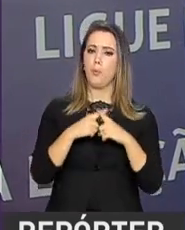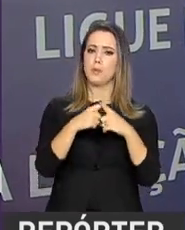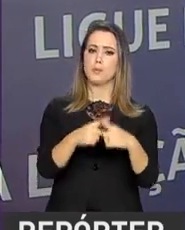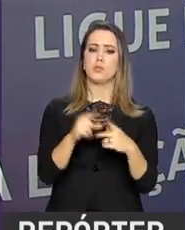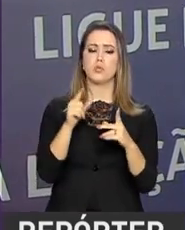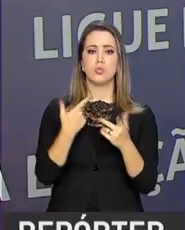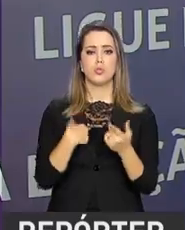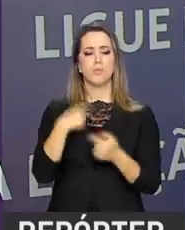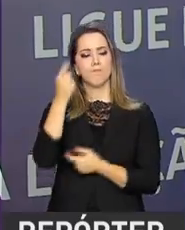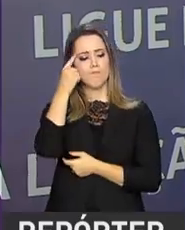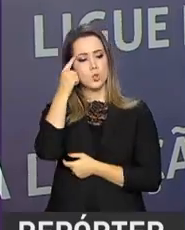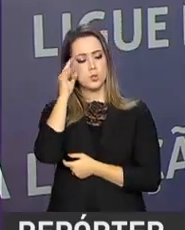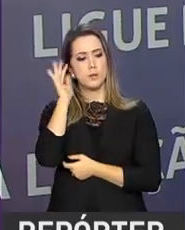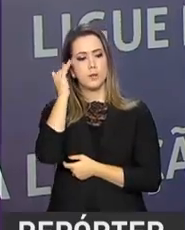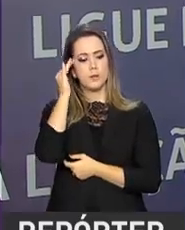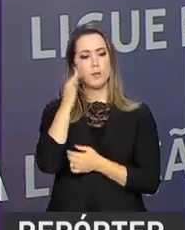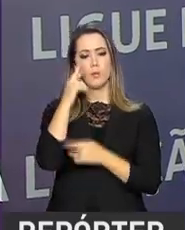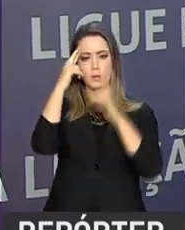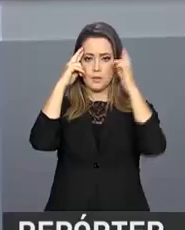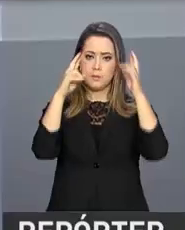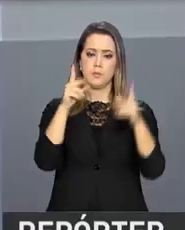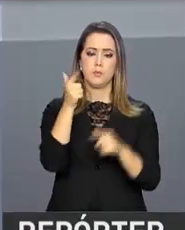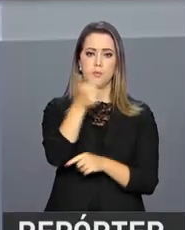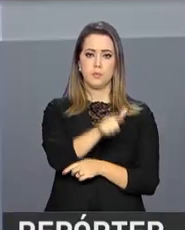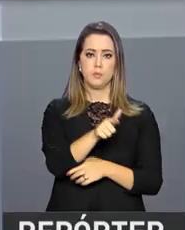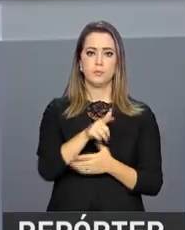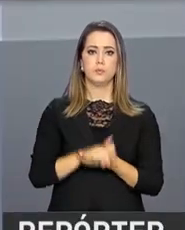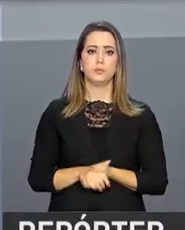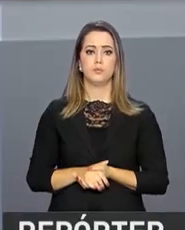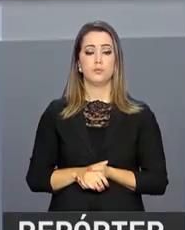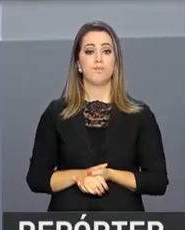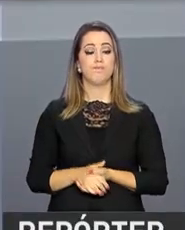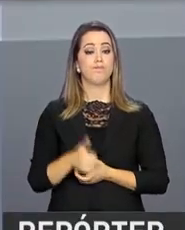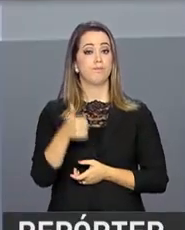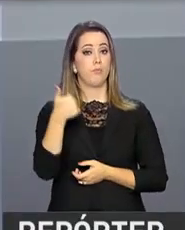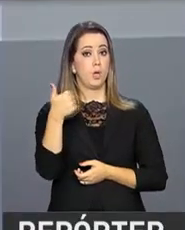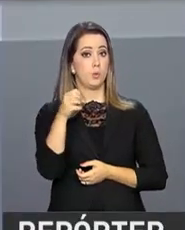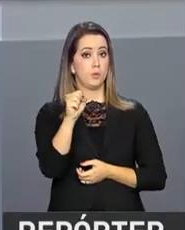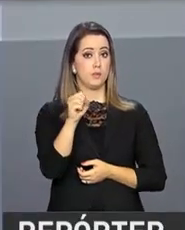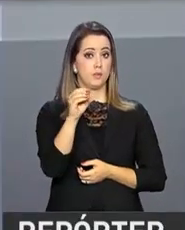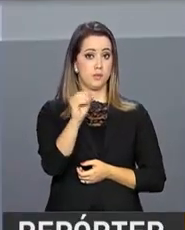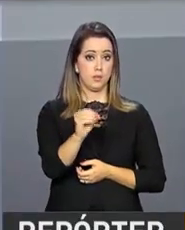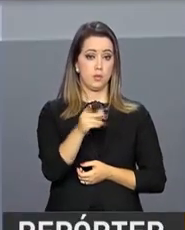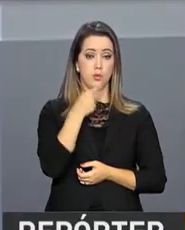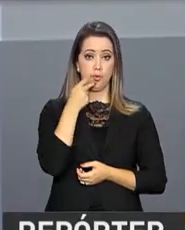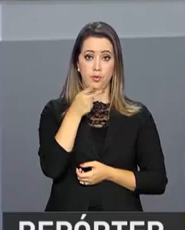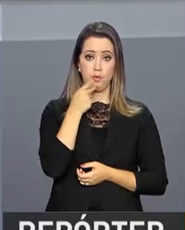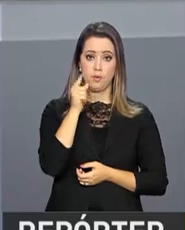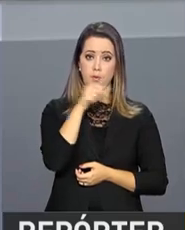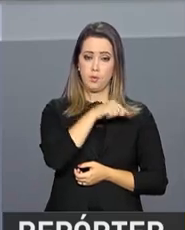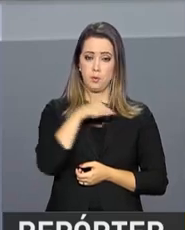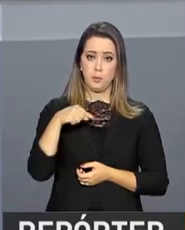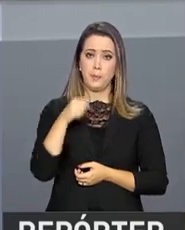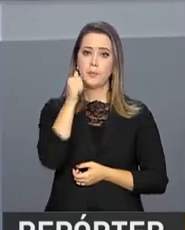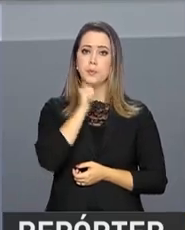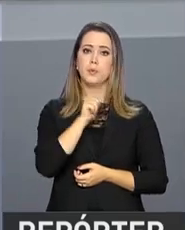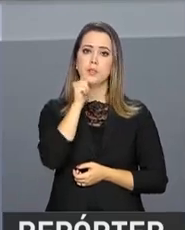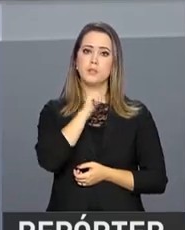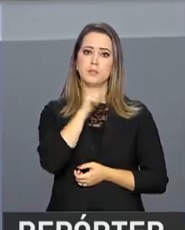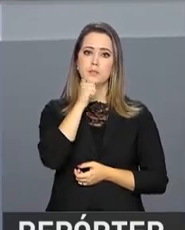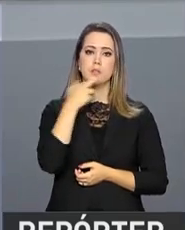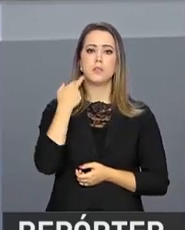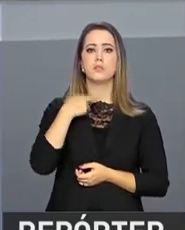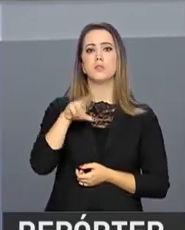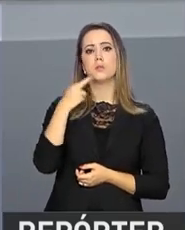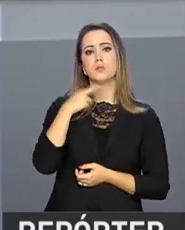de consciência e respeito com o próximo o disque 180 que foi mencionado aí vai estar disponível para as mulheres